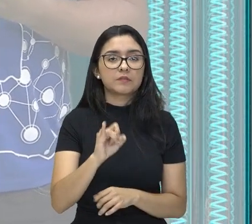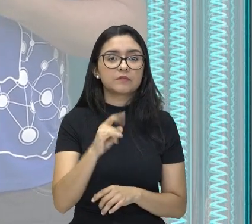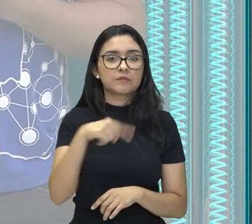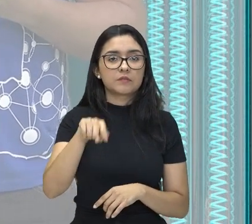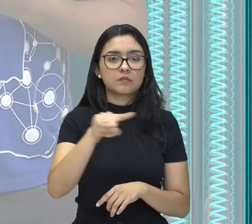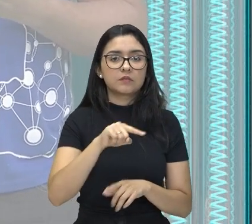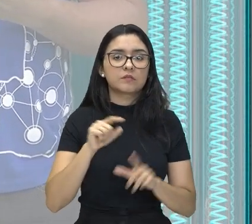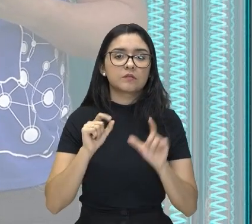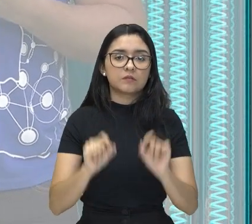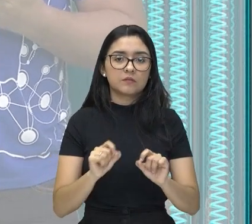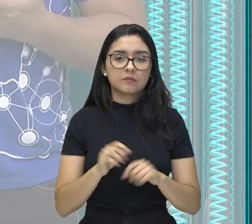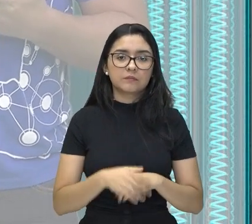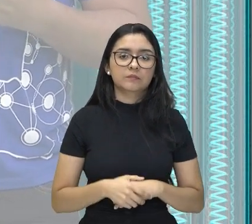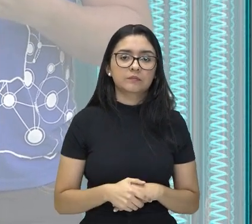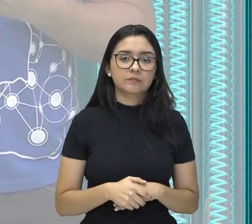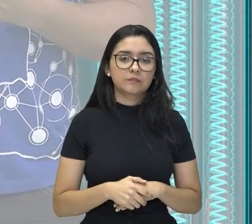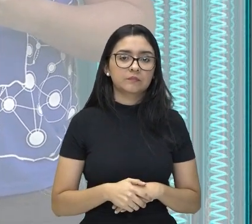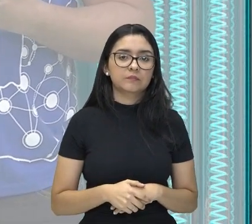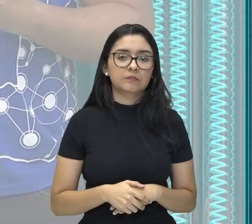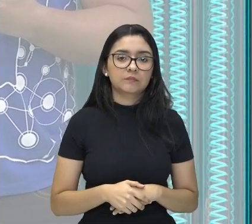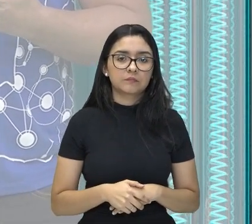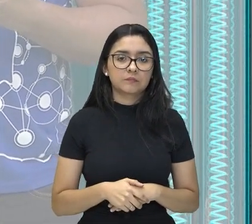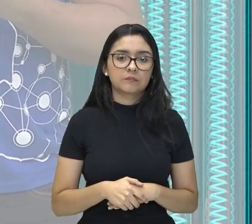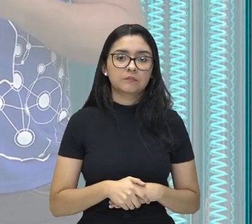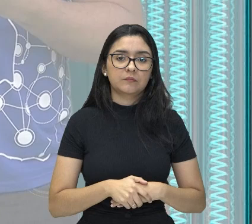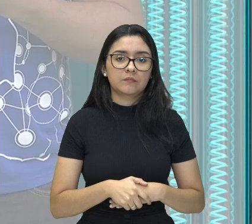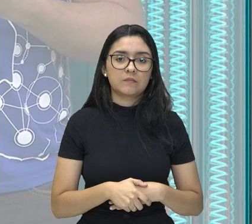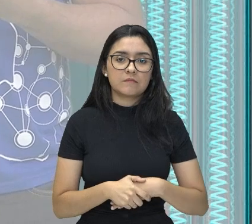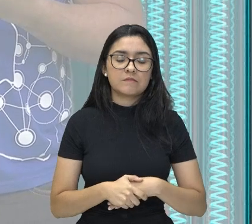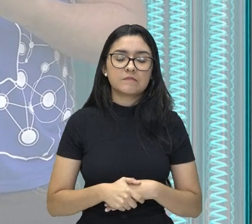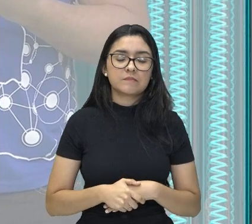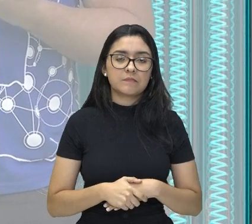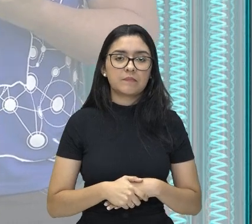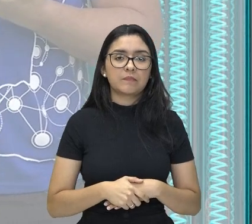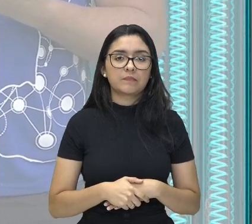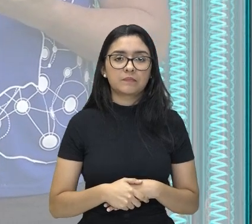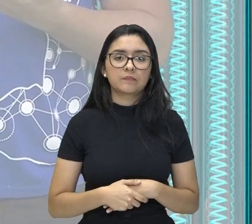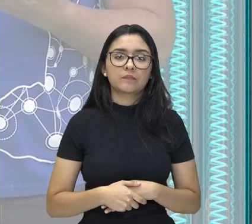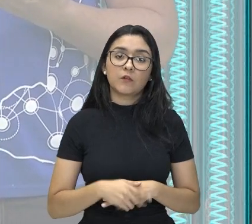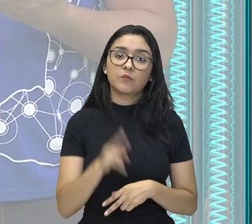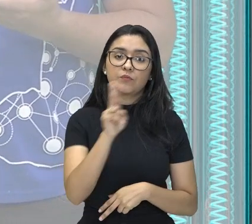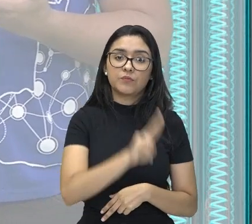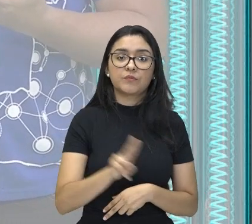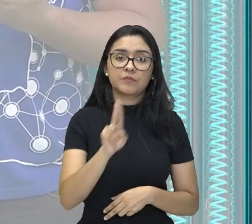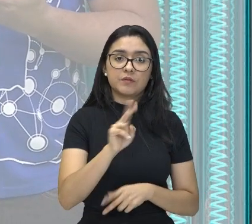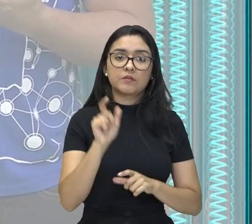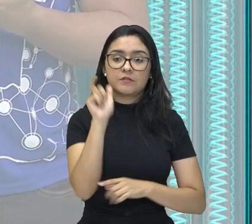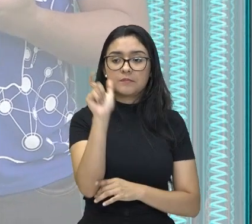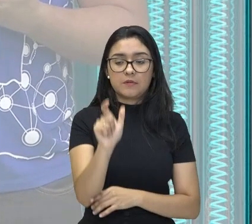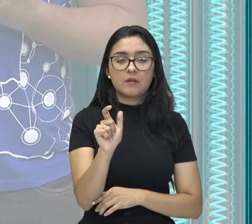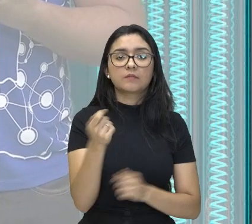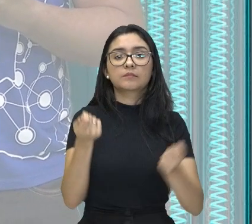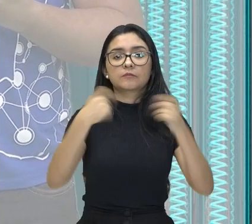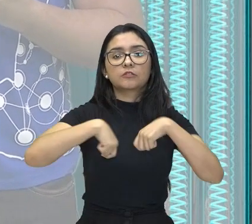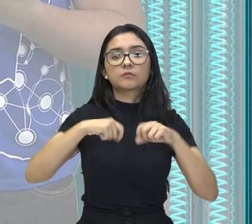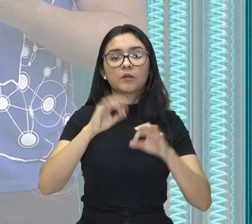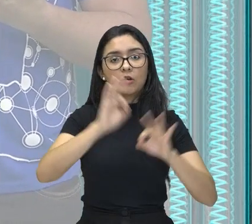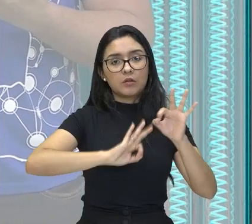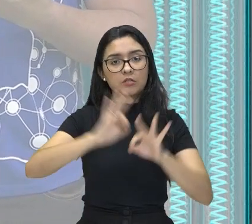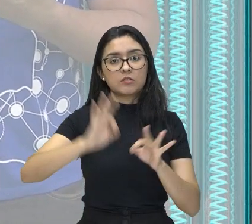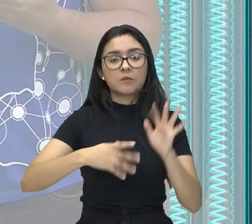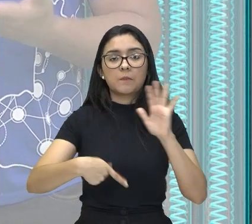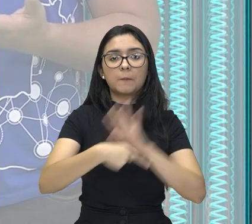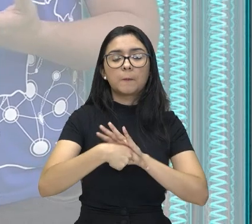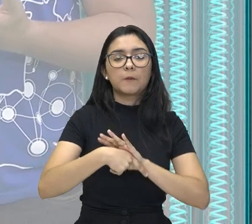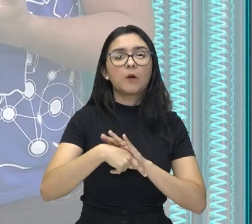marcar os termos, ou seja, os posicionamentos com essas palavras, ele promove uma organização do discurso, certo? Ele